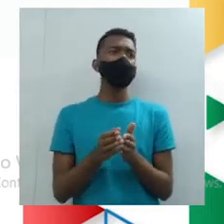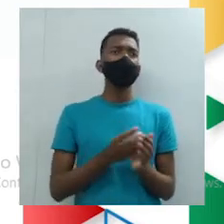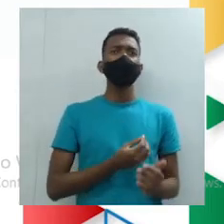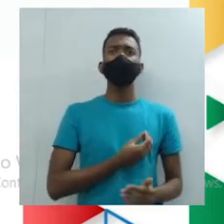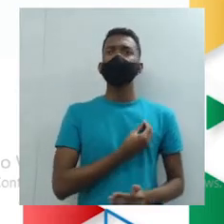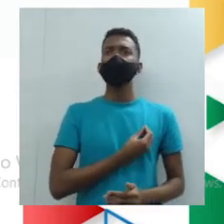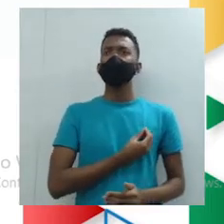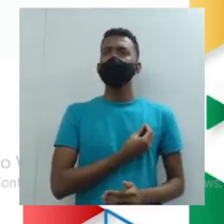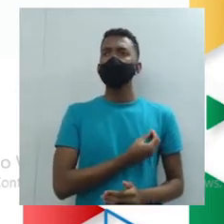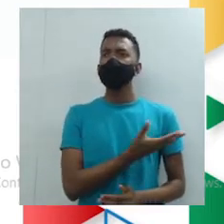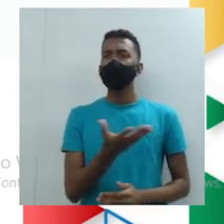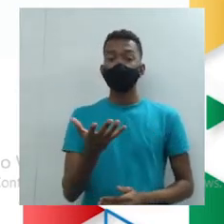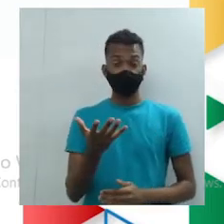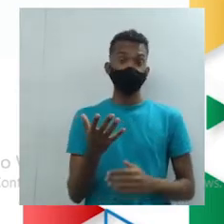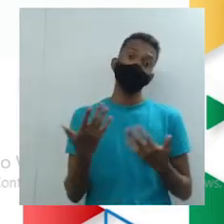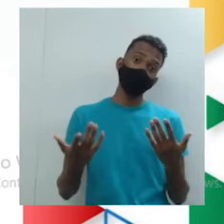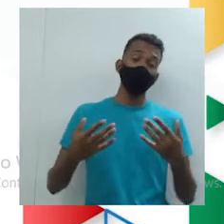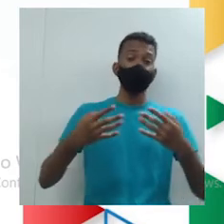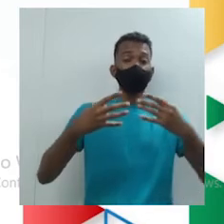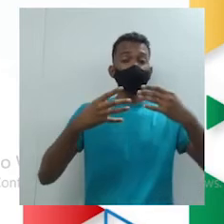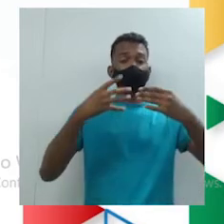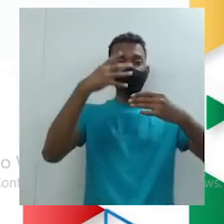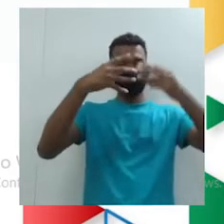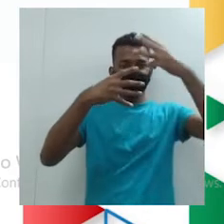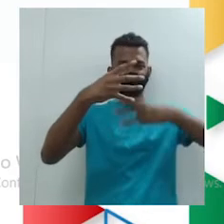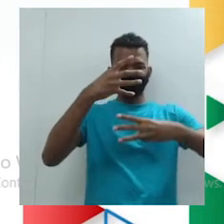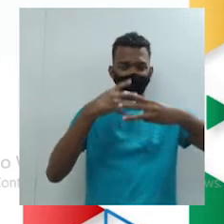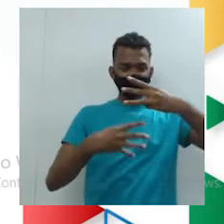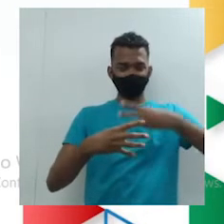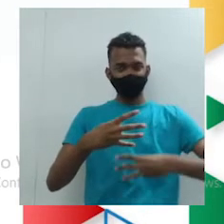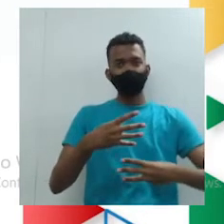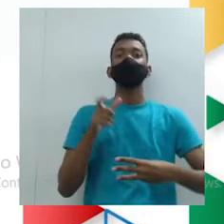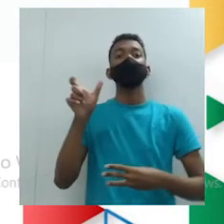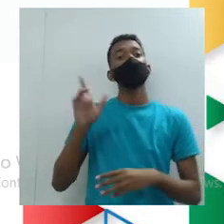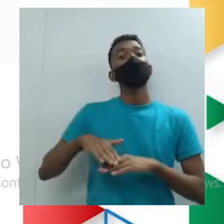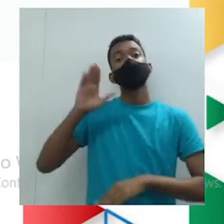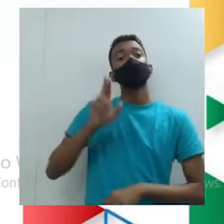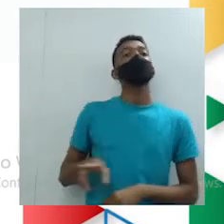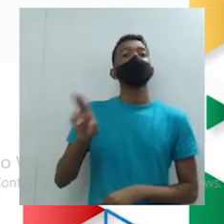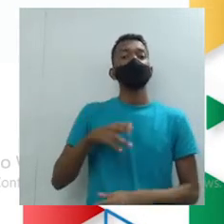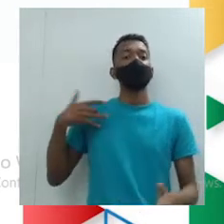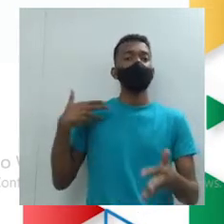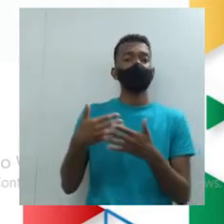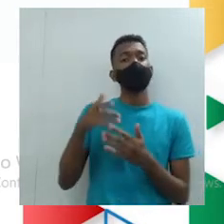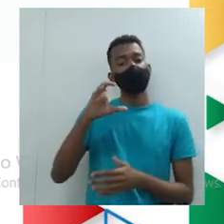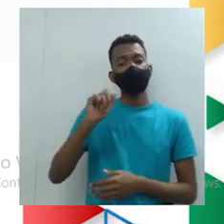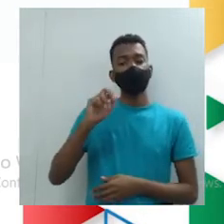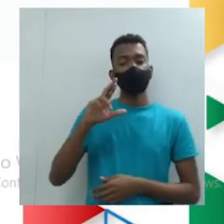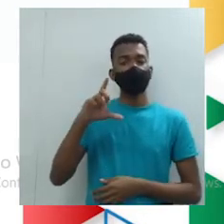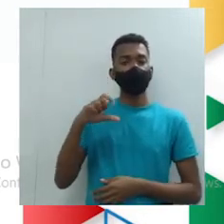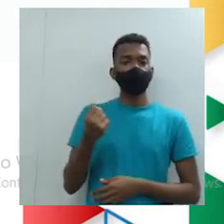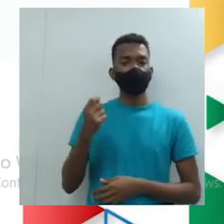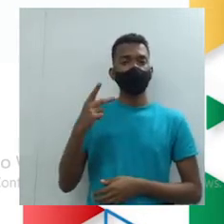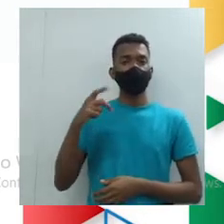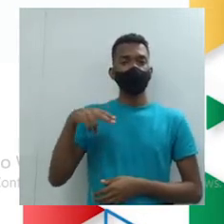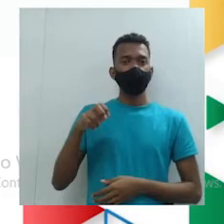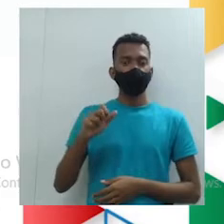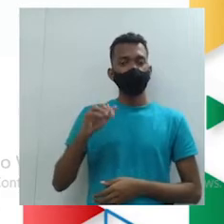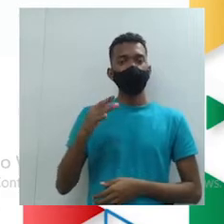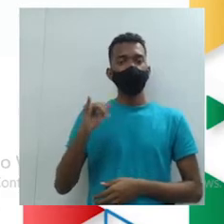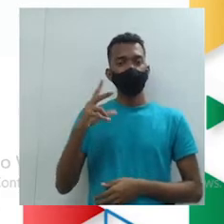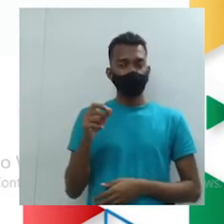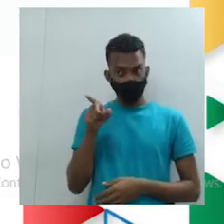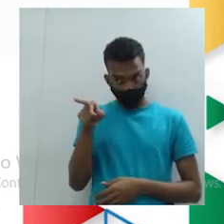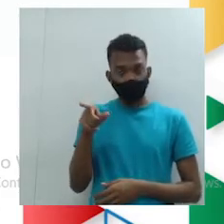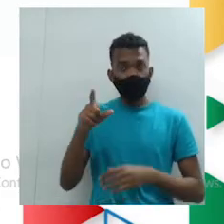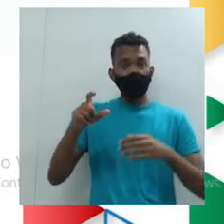o senhor falou do soneto, o soneto foi a forma poética mais utilizada pelo Carlos Pena Filho. Esse poema aí, A Palavra,